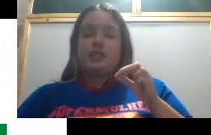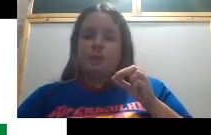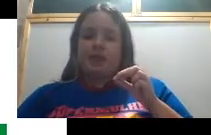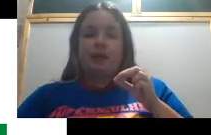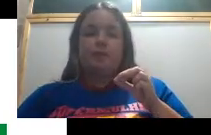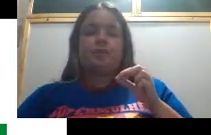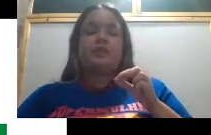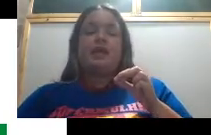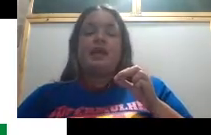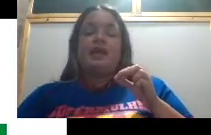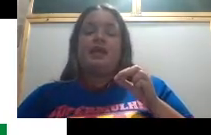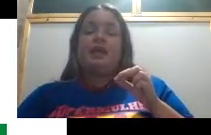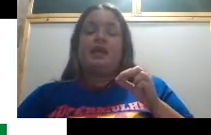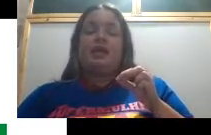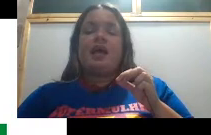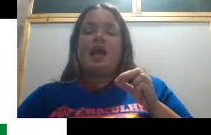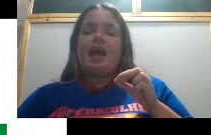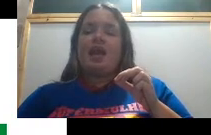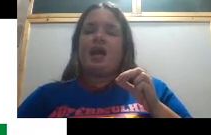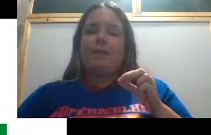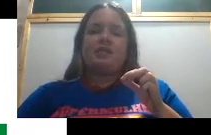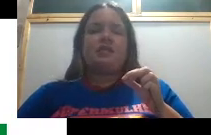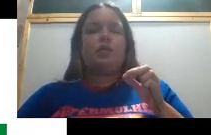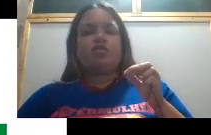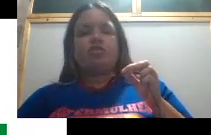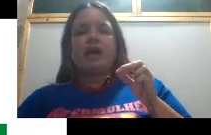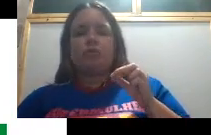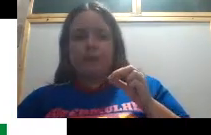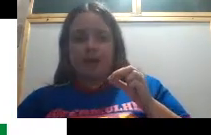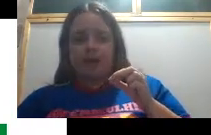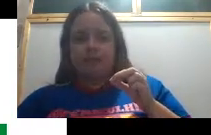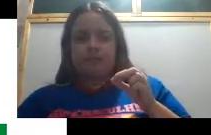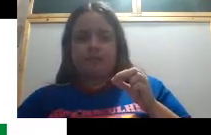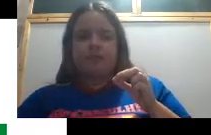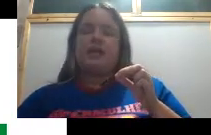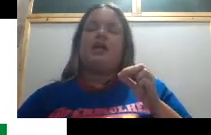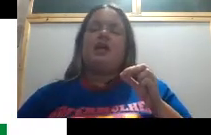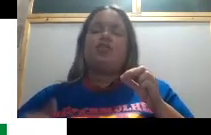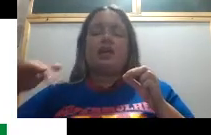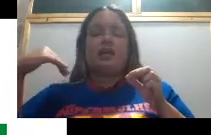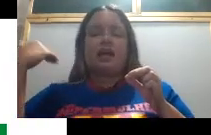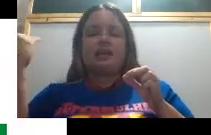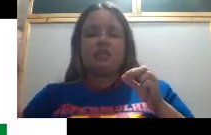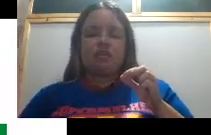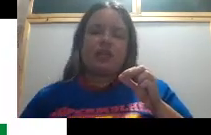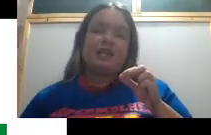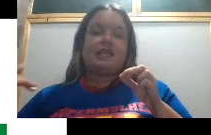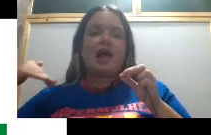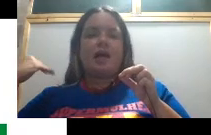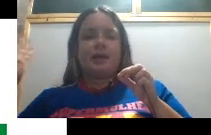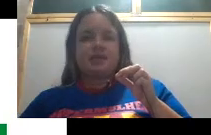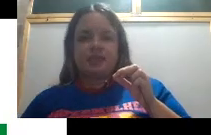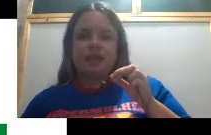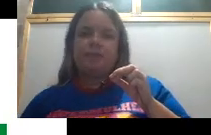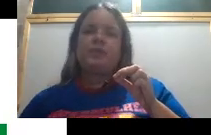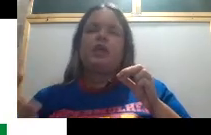E fica e ela representa o Estado do Pará já que cada estrela